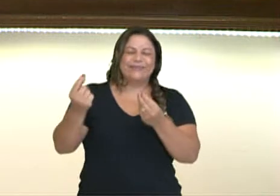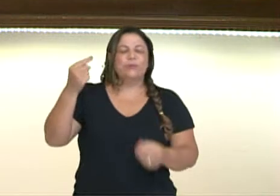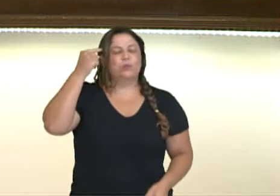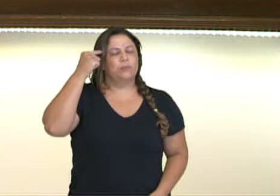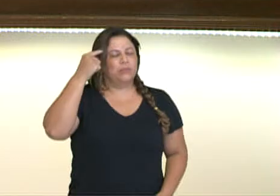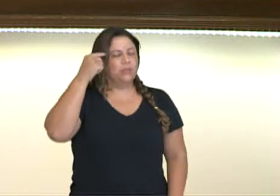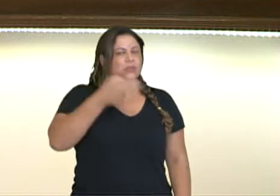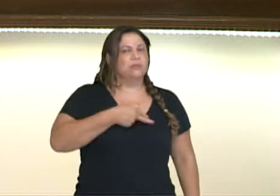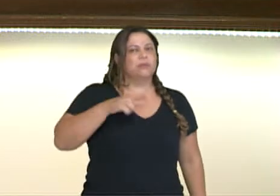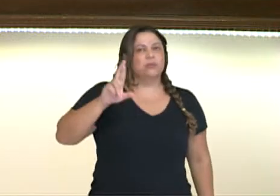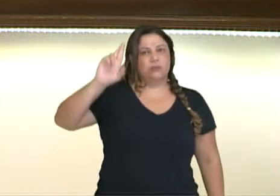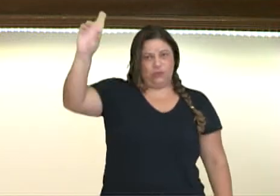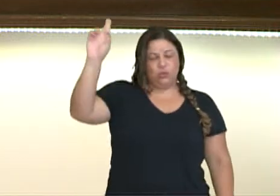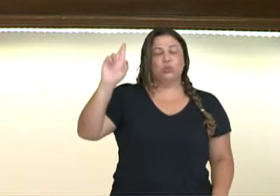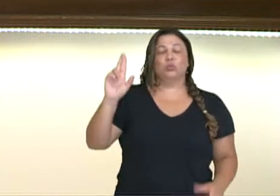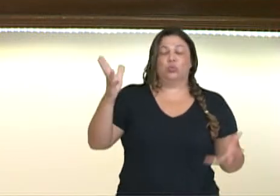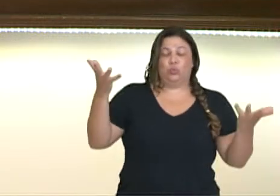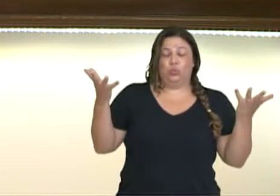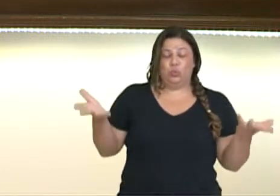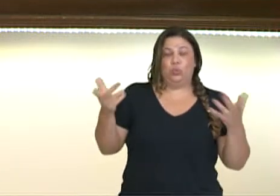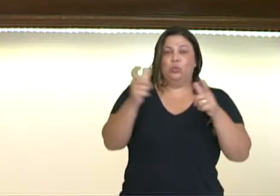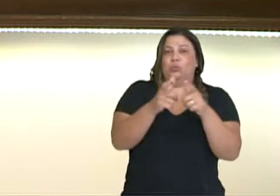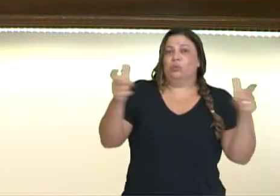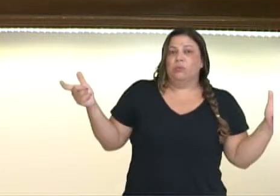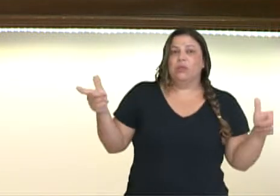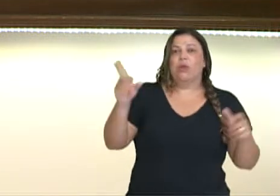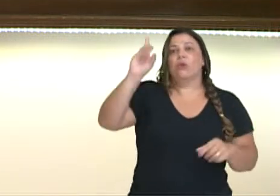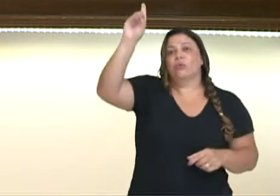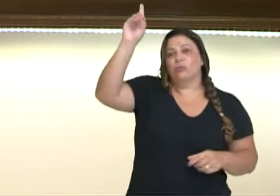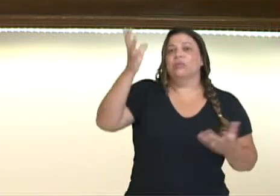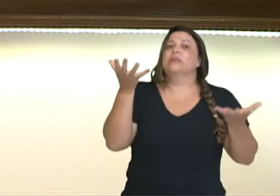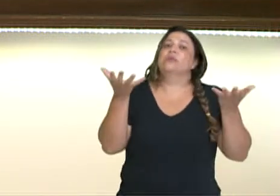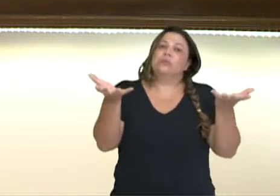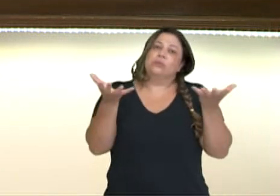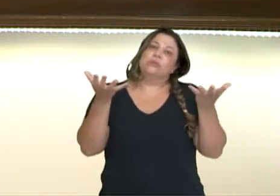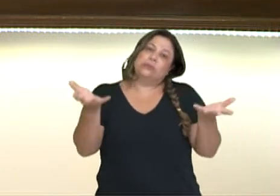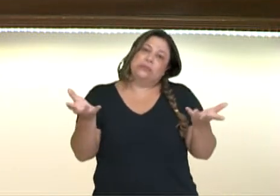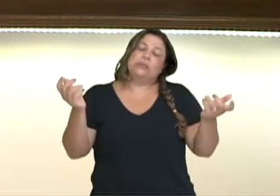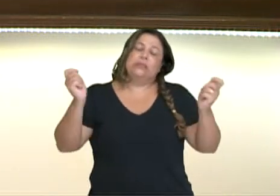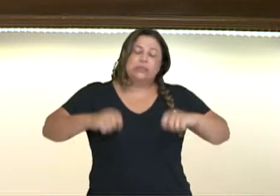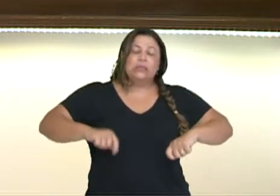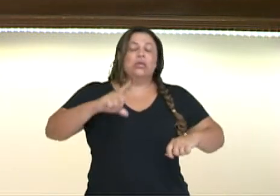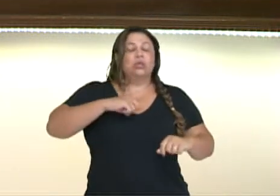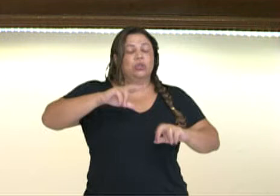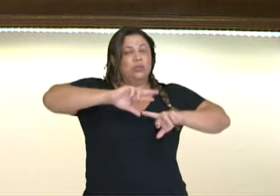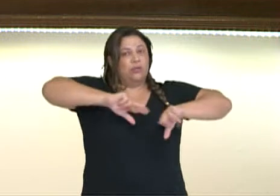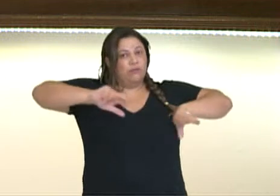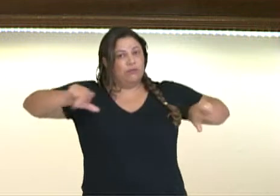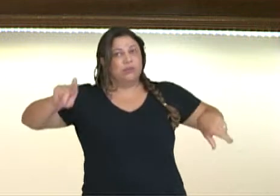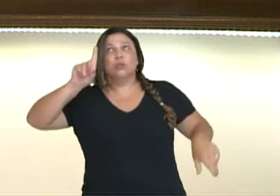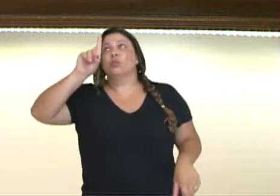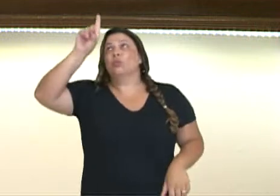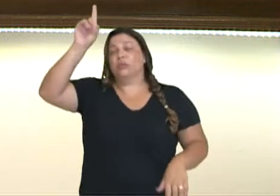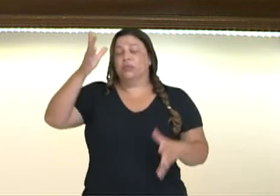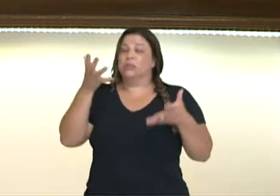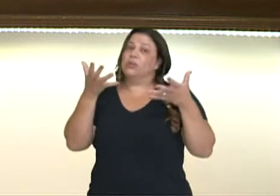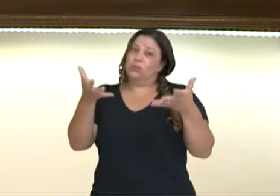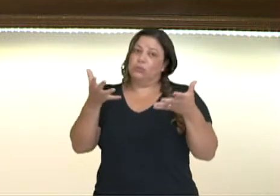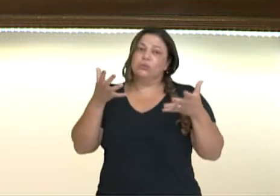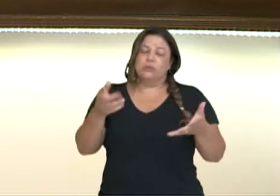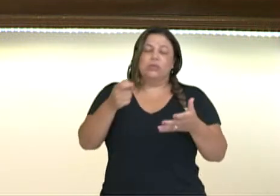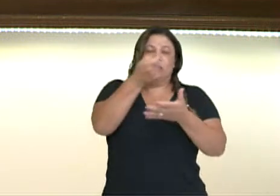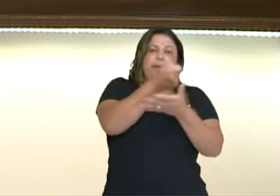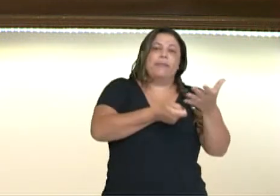religioso, a maior parte, né? Então era o que Deus queria, eu tinha que fazer as coisas segundo o que Deus queria, o que as escrituras